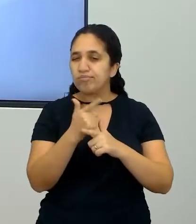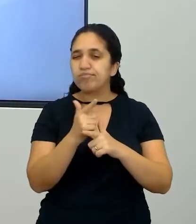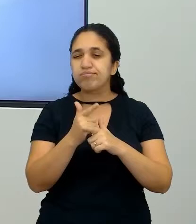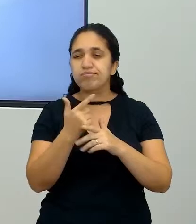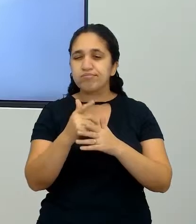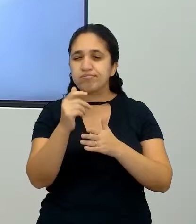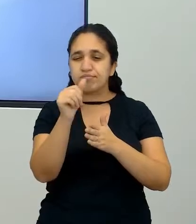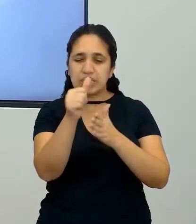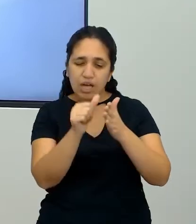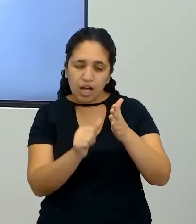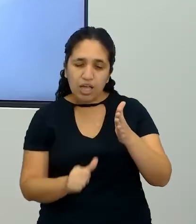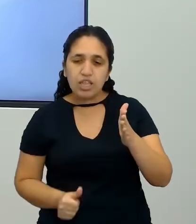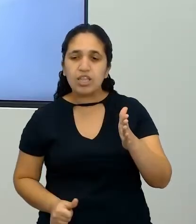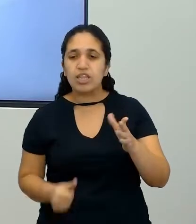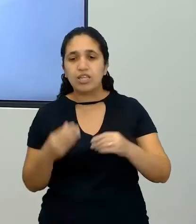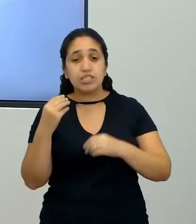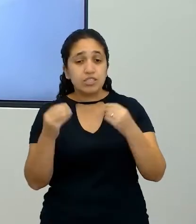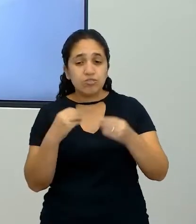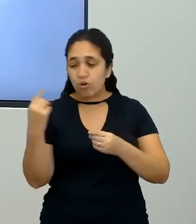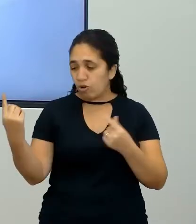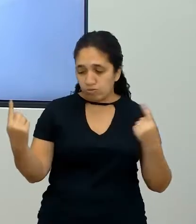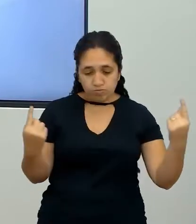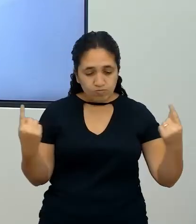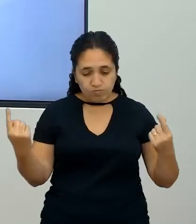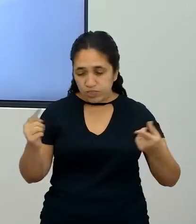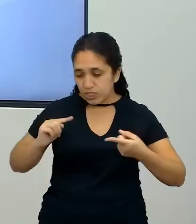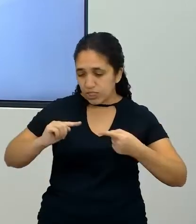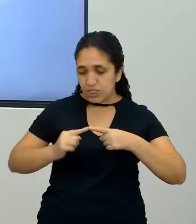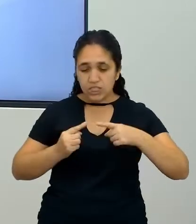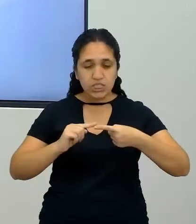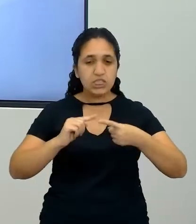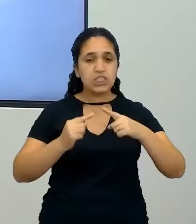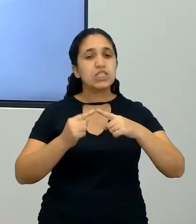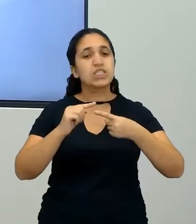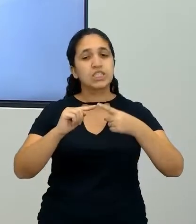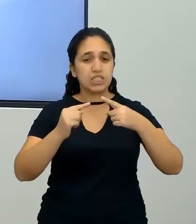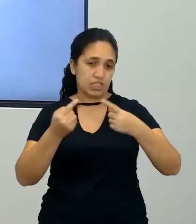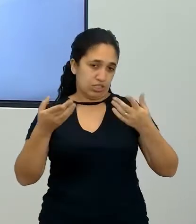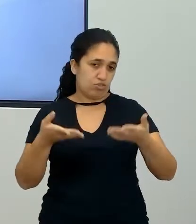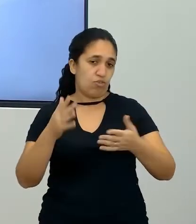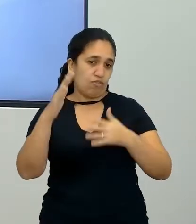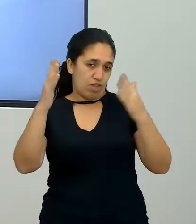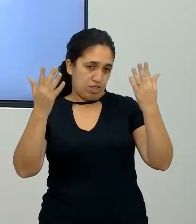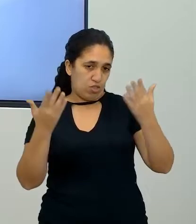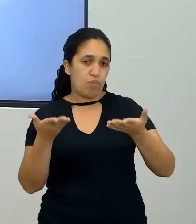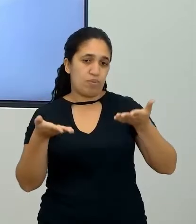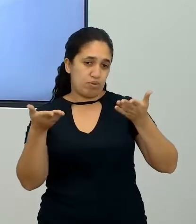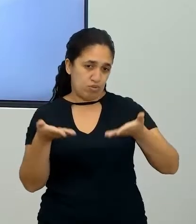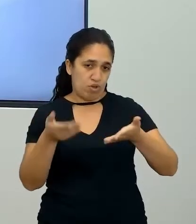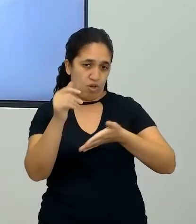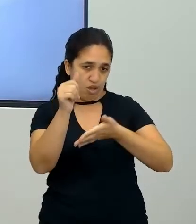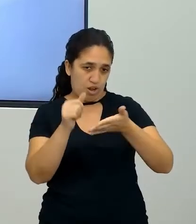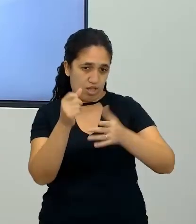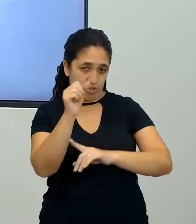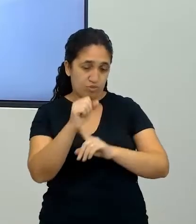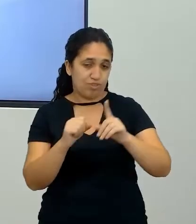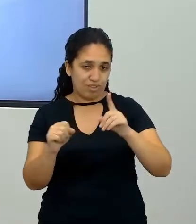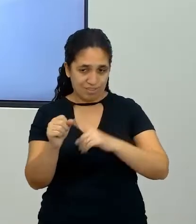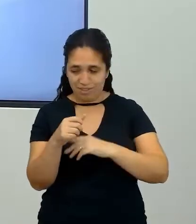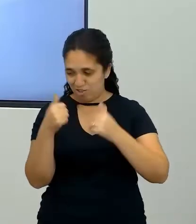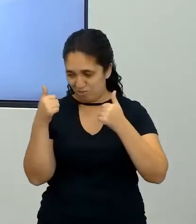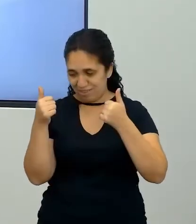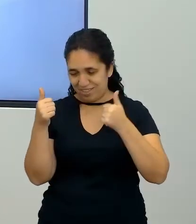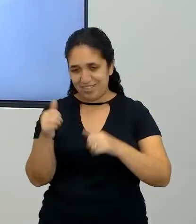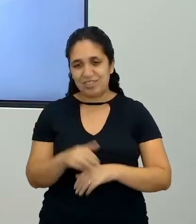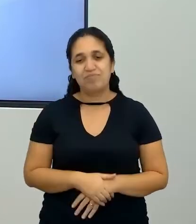análises, né, para saber qual dessas ideias se encaixa melhor no fenômeno que nós estamos analisando da sociedade. Beleza,